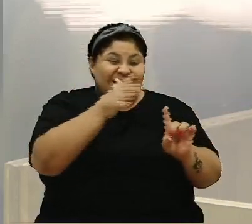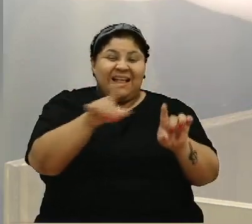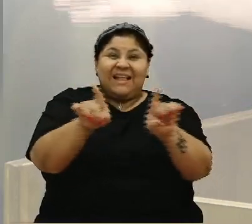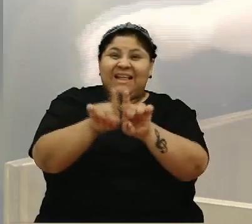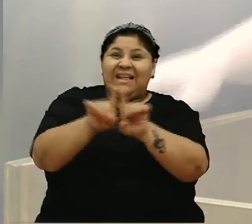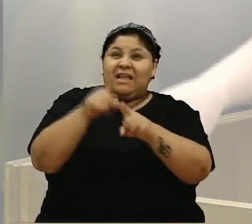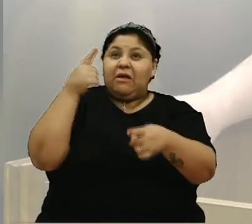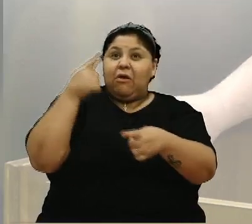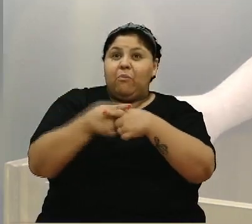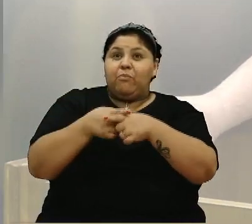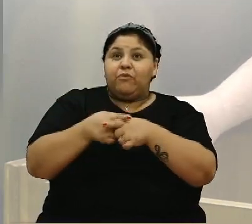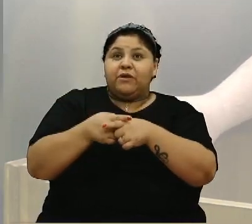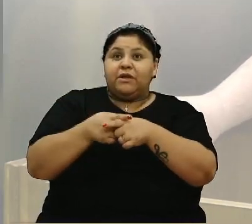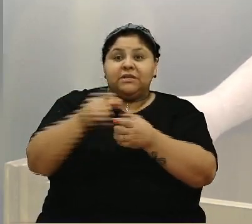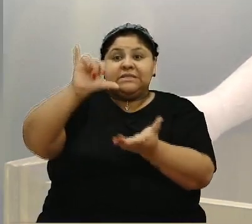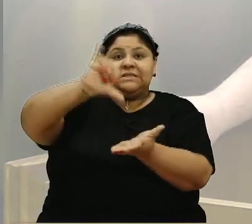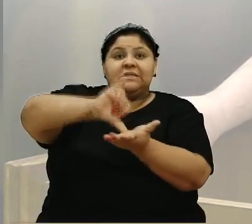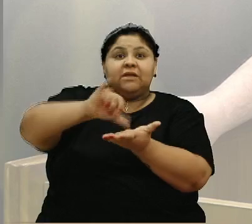nós éramos de centro.